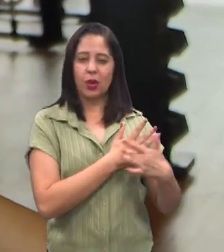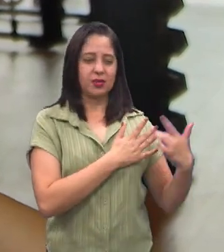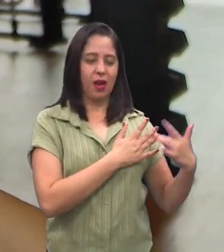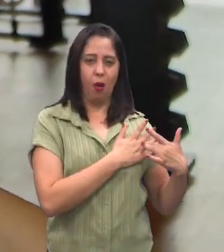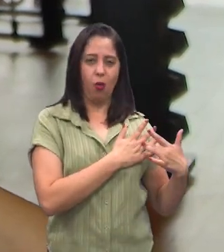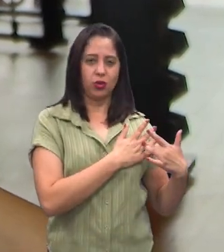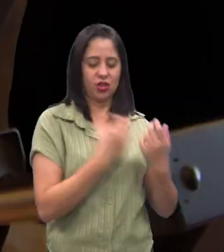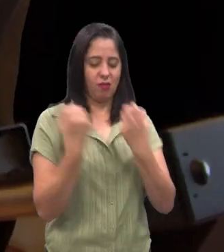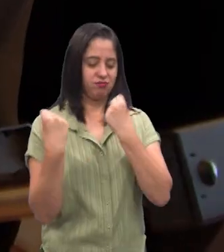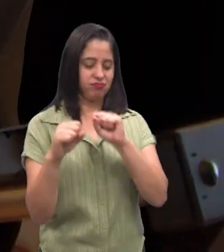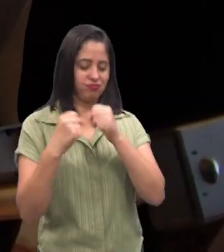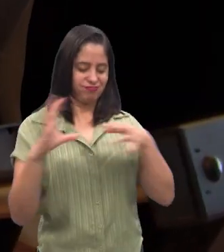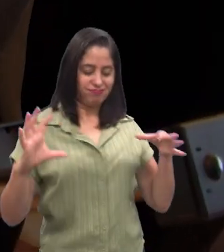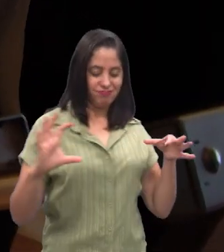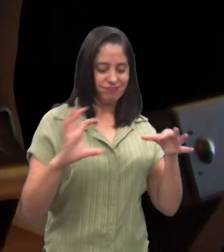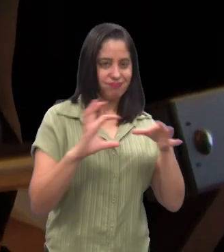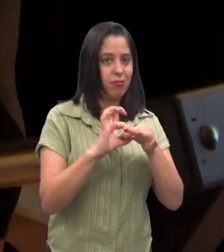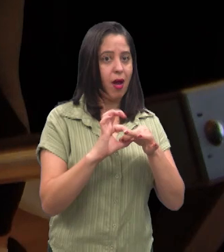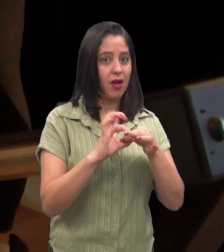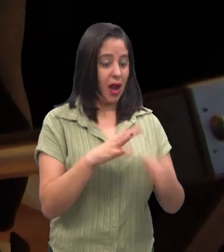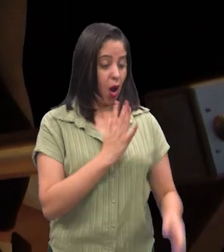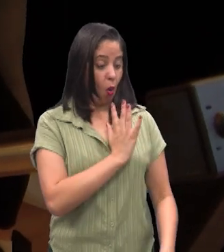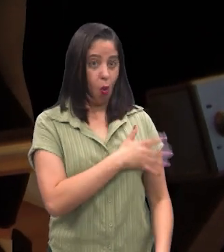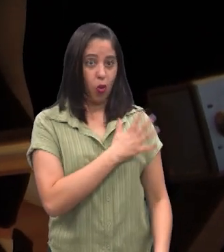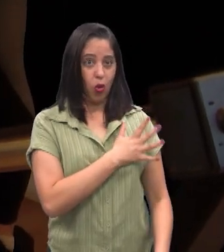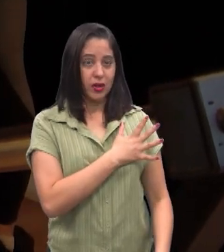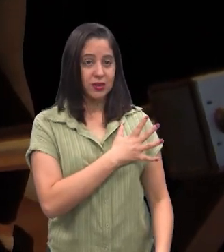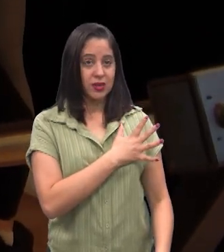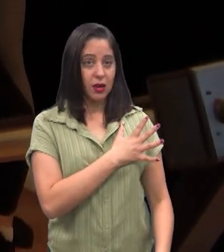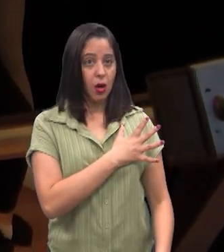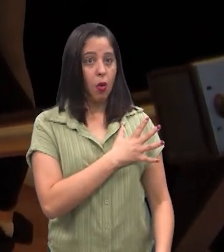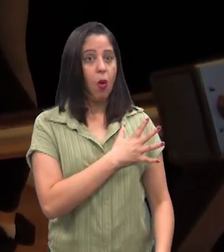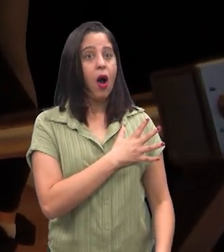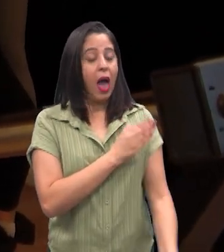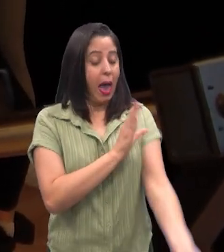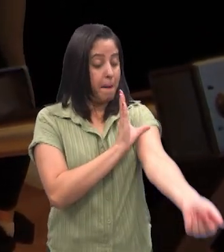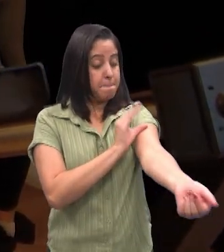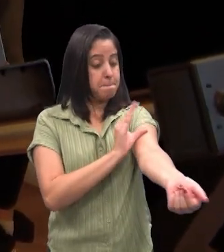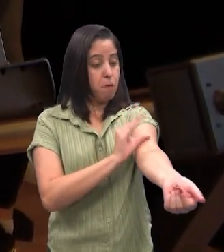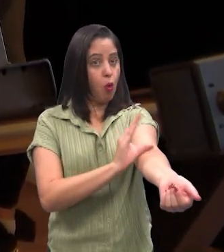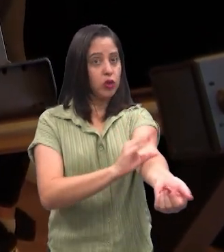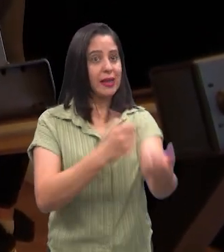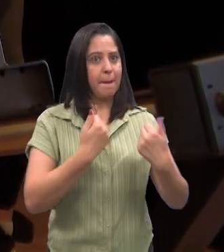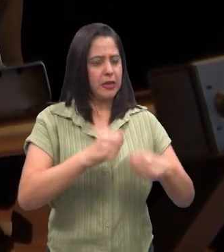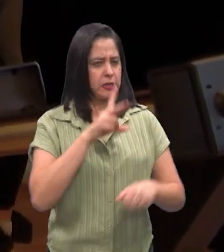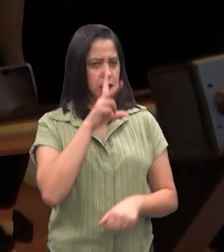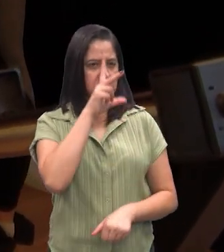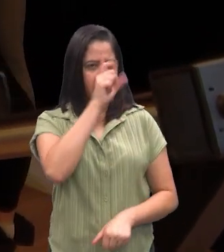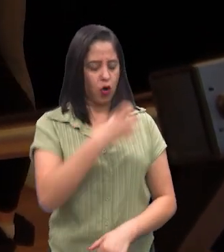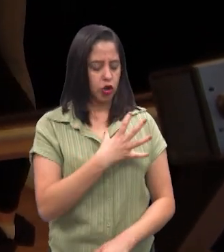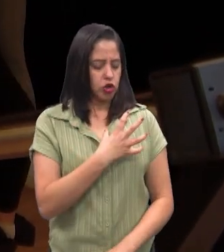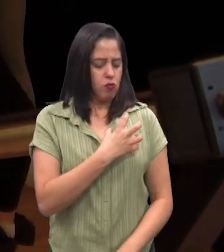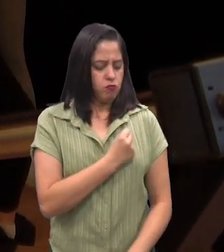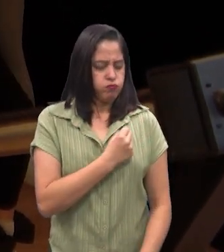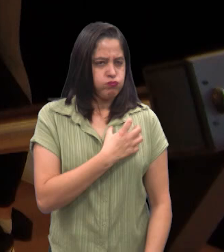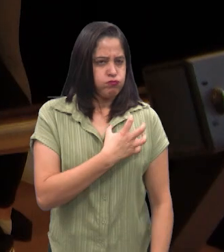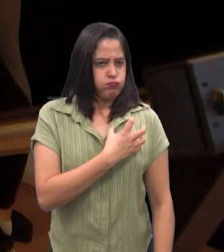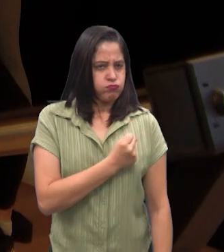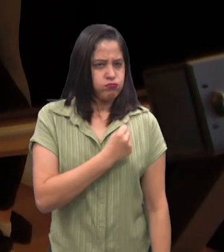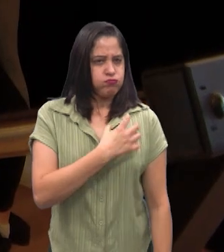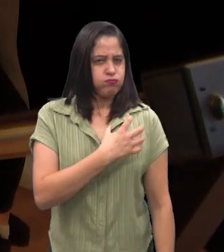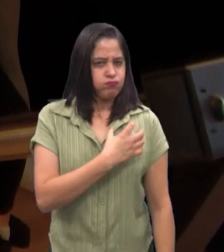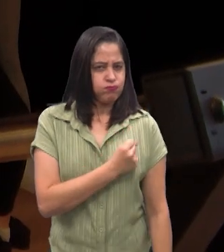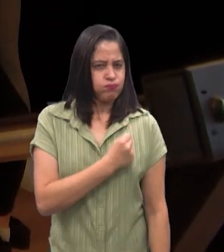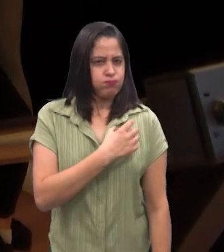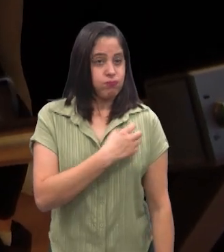e exercício físico, a gente precisa destacar que o coração ele é um músculo, né? Então a gente precisa fortalecer essa musculatura, dando